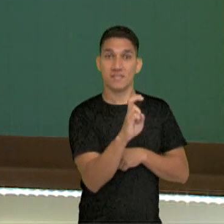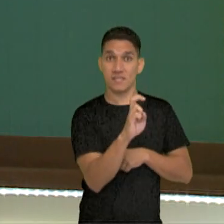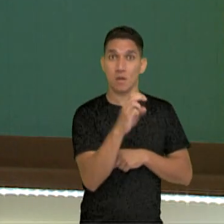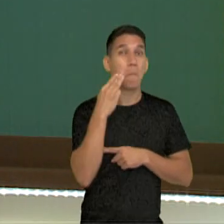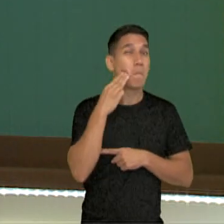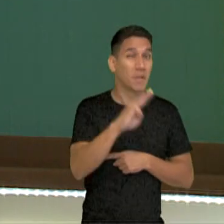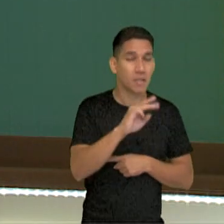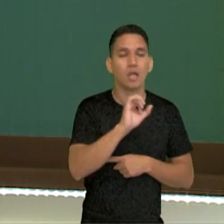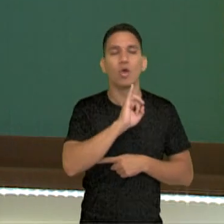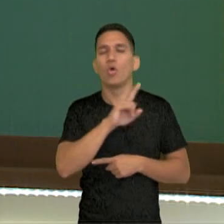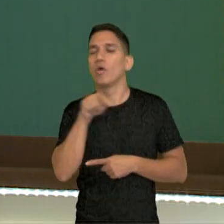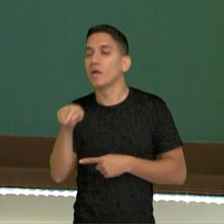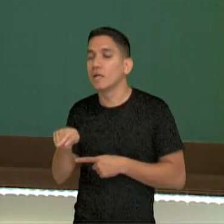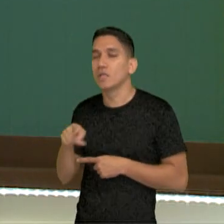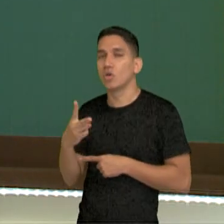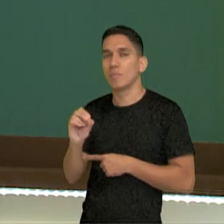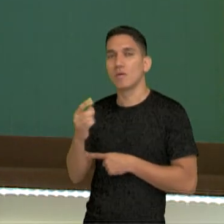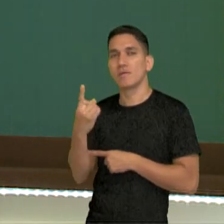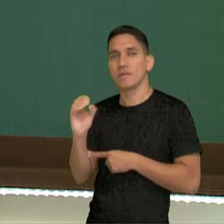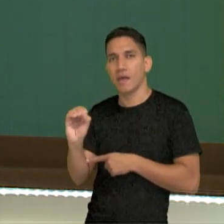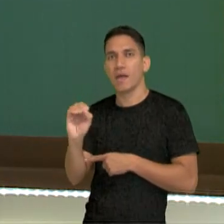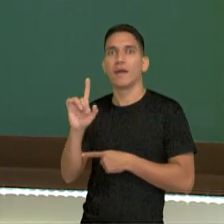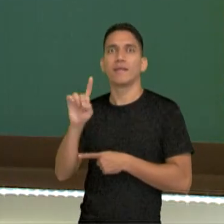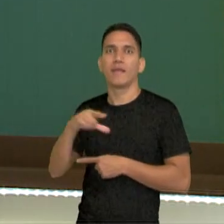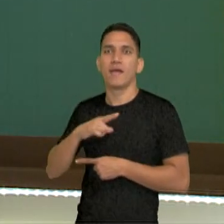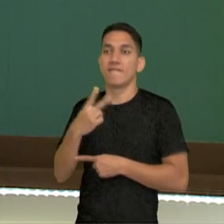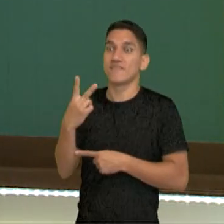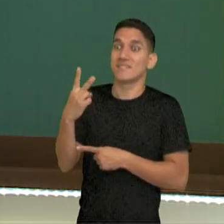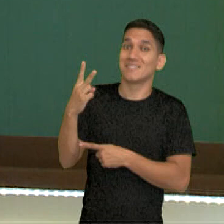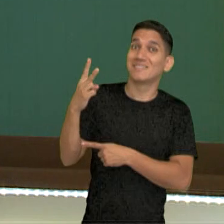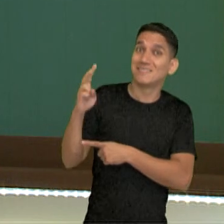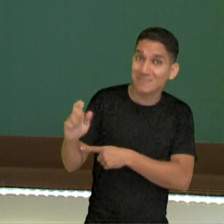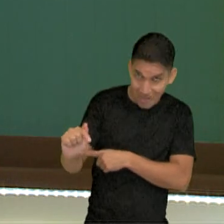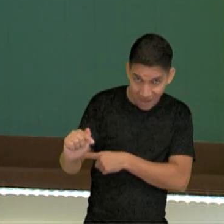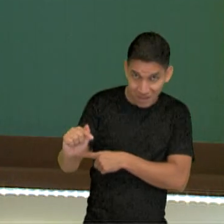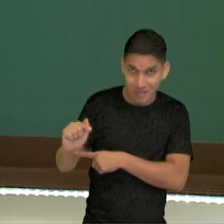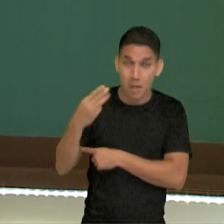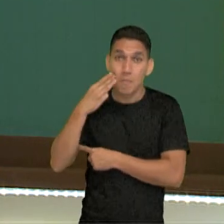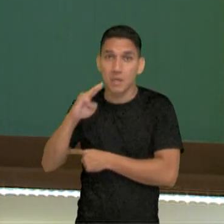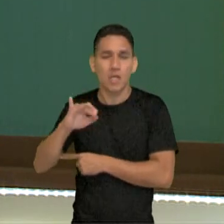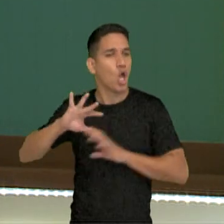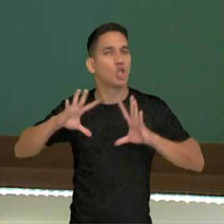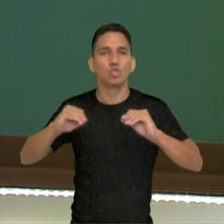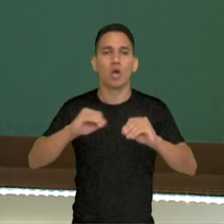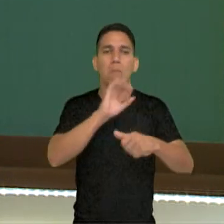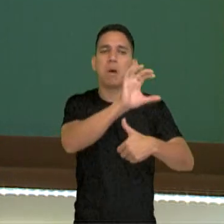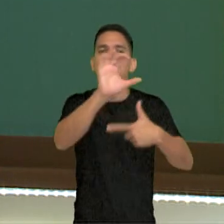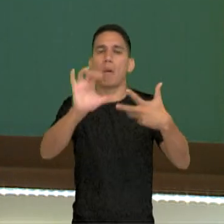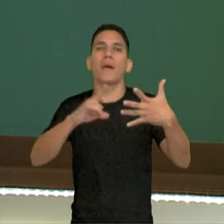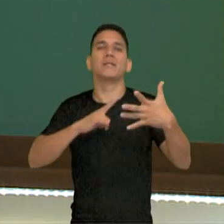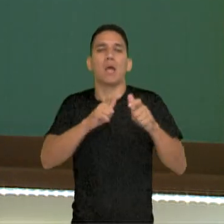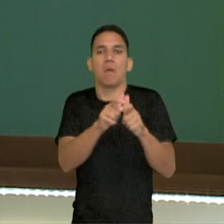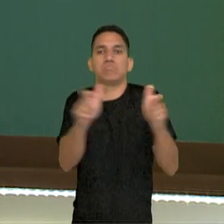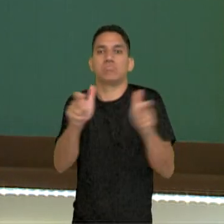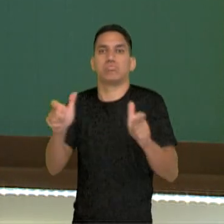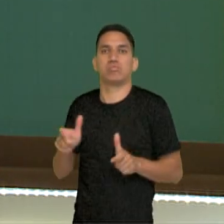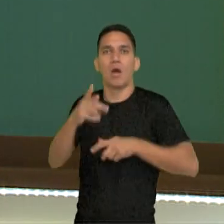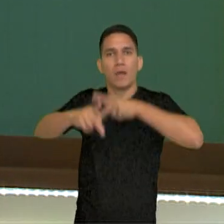em 2010, 27 milhões, né? Todas as regiões tiveram um aumento populacional